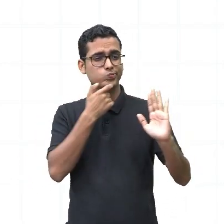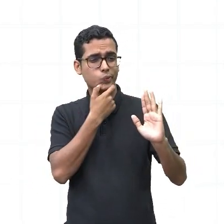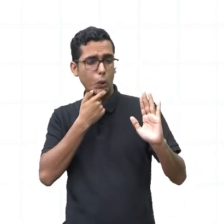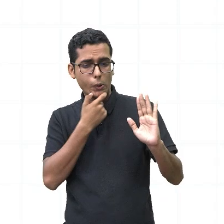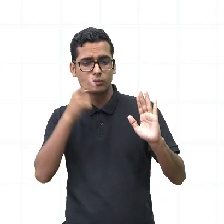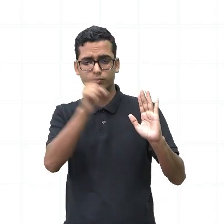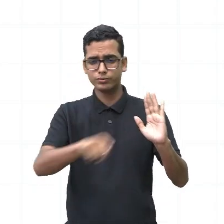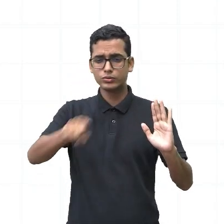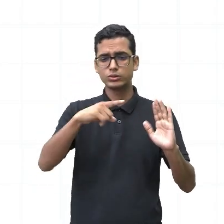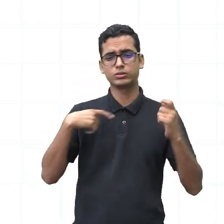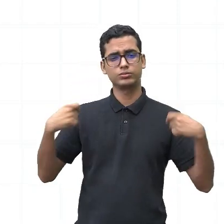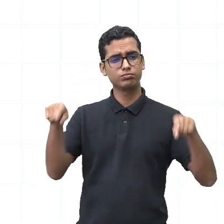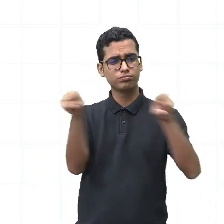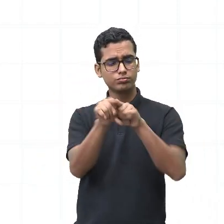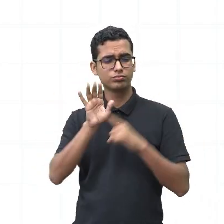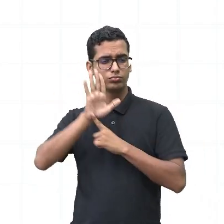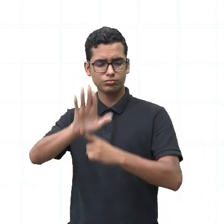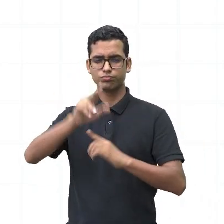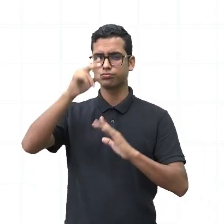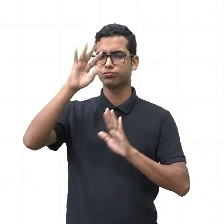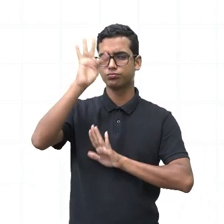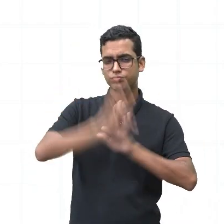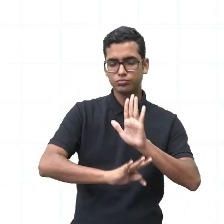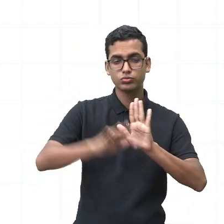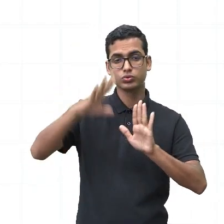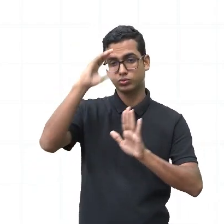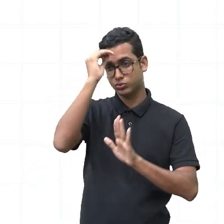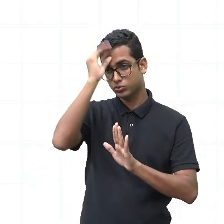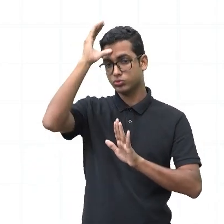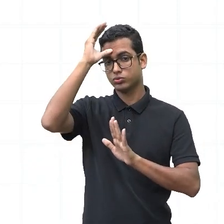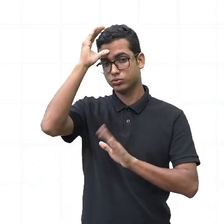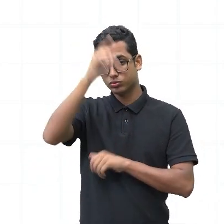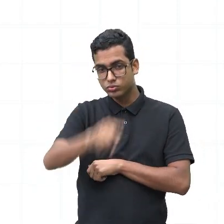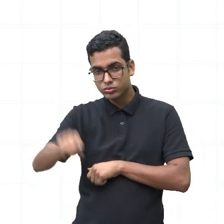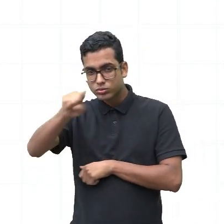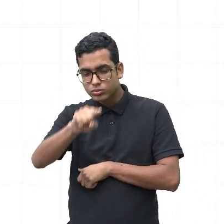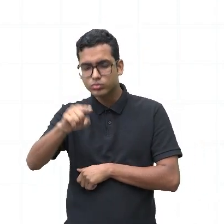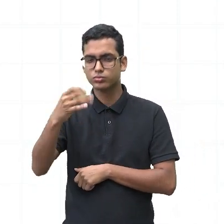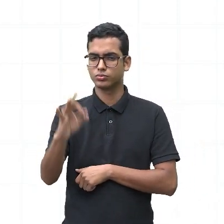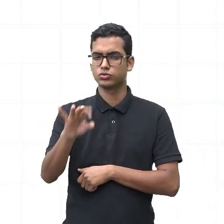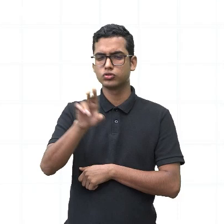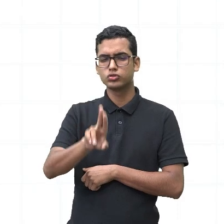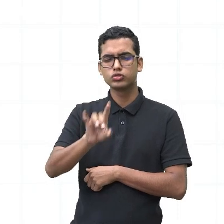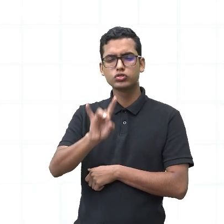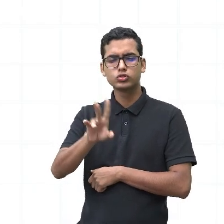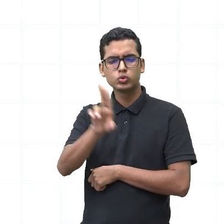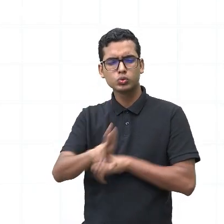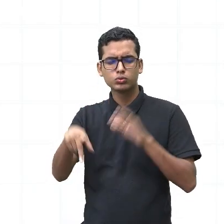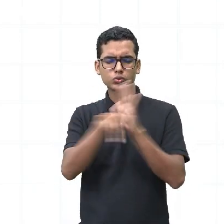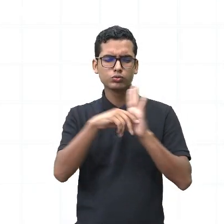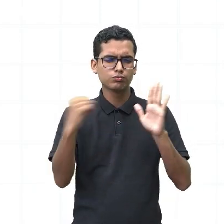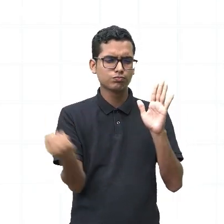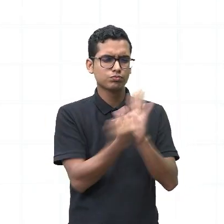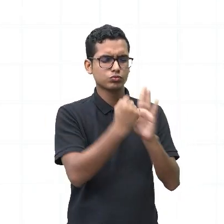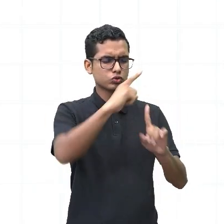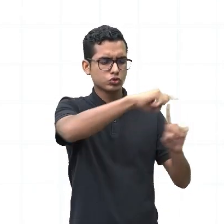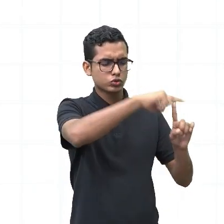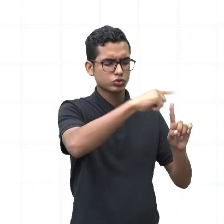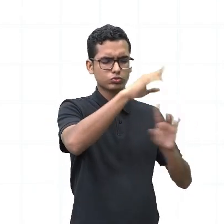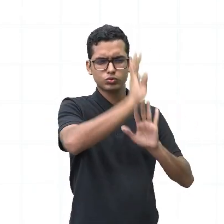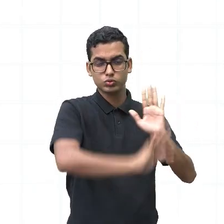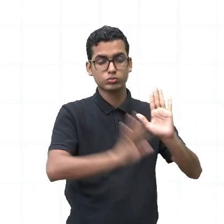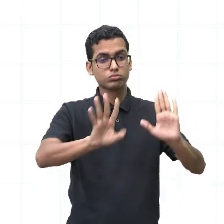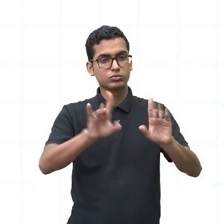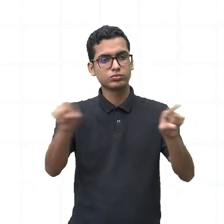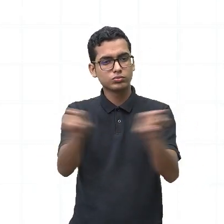para o texto todo o conhecimento prévio de vocês. Não vou usar só as palavras, as marcas tipográficas, eu vou trabalhar